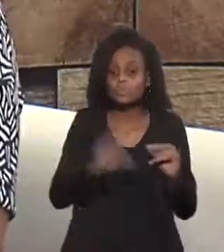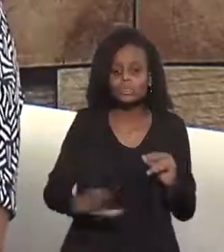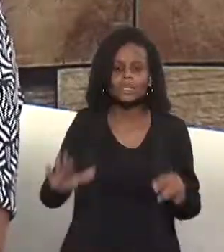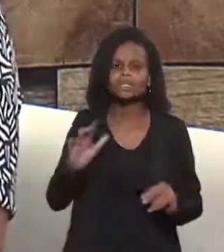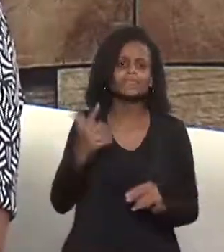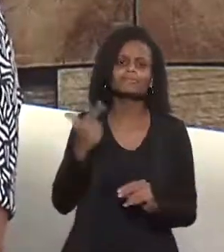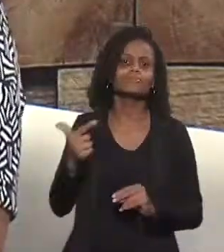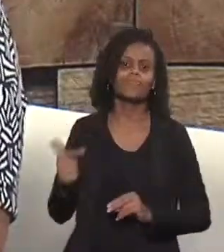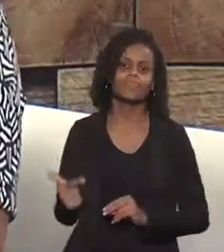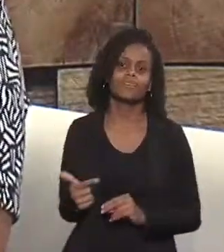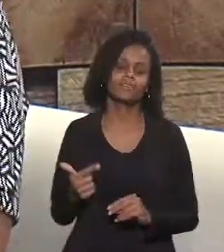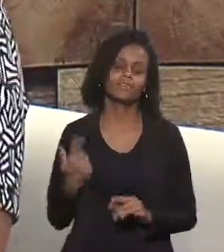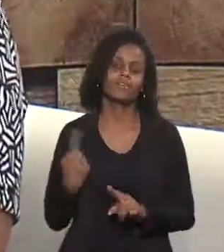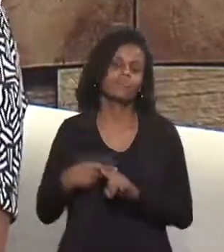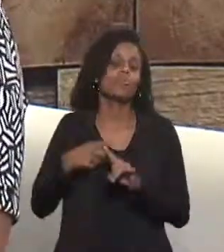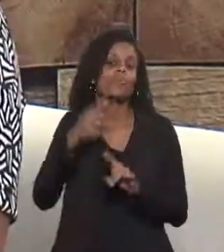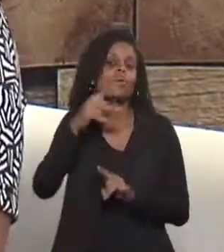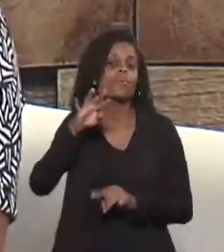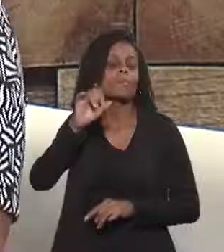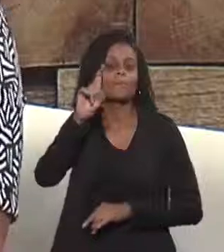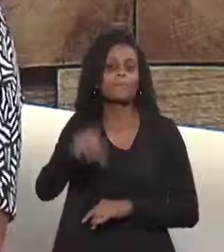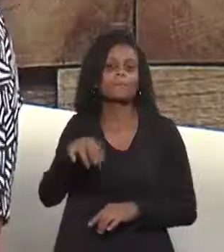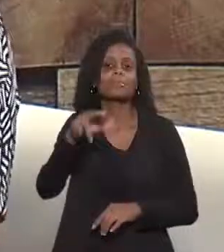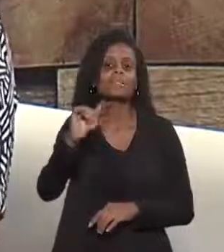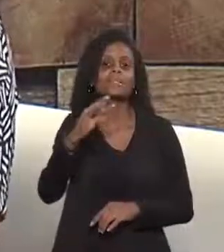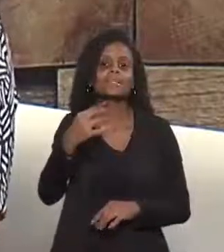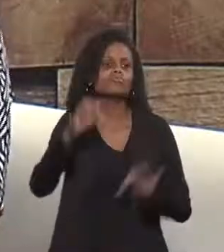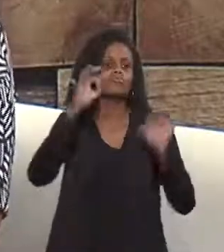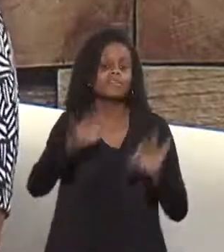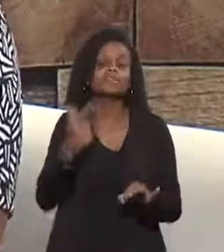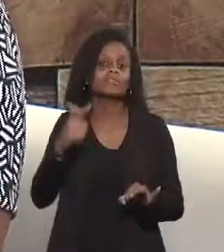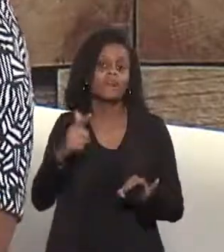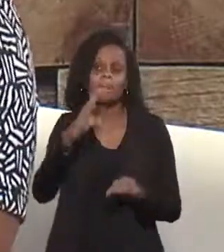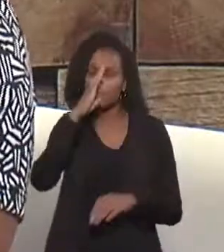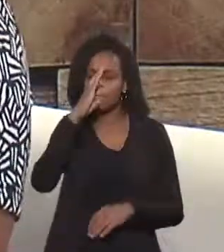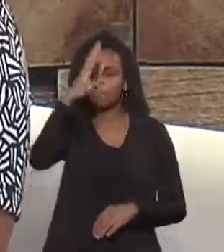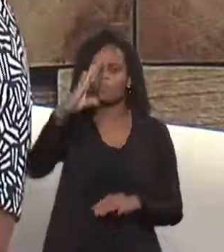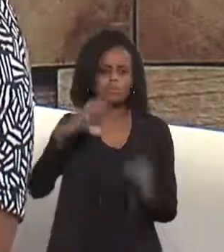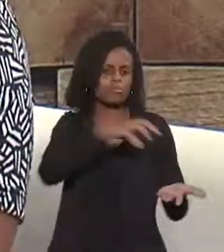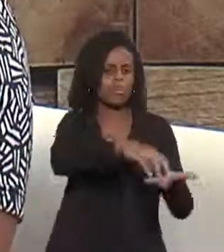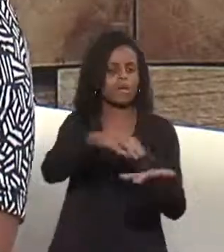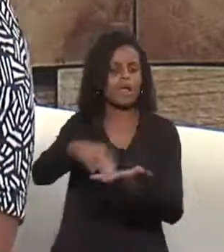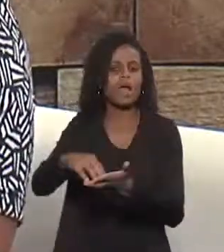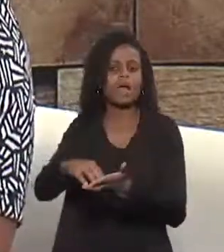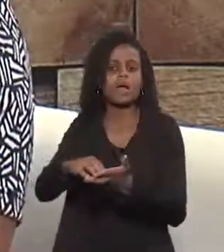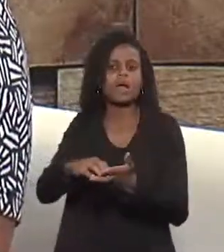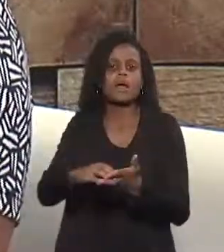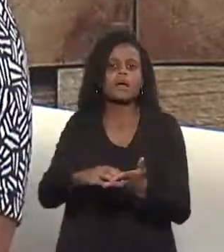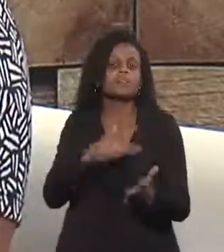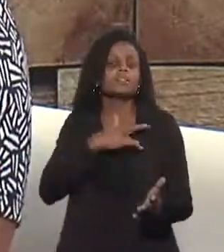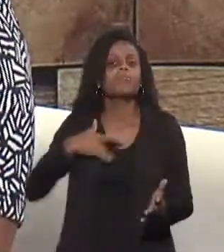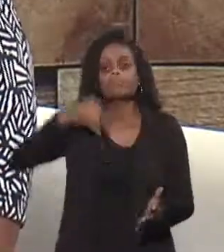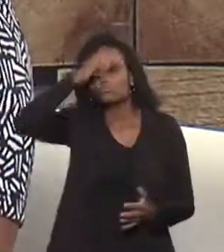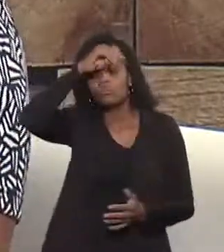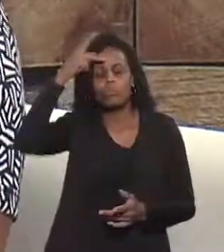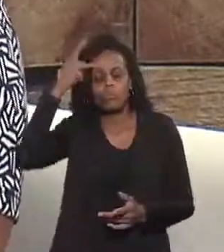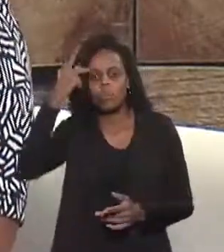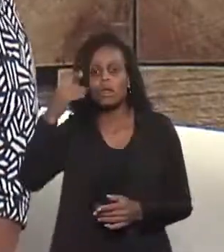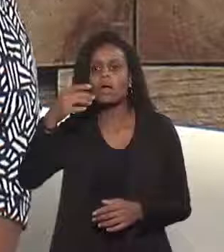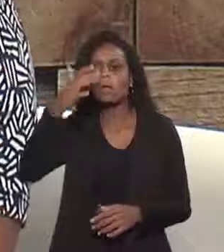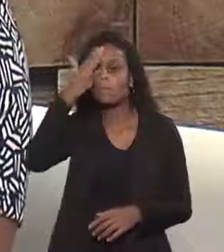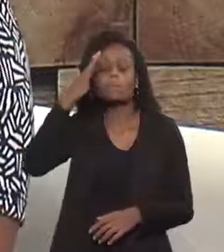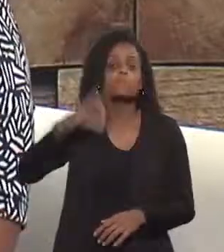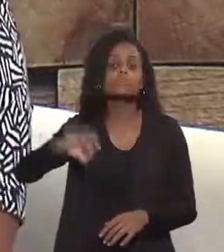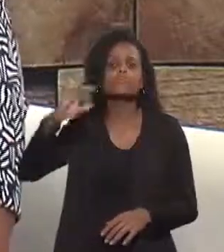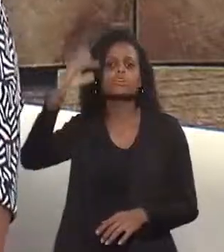as crianças, porque o pré-natal não é feito de maneira adequada, principalmente na rede pública, quem não tem acesso à informação,